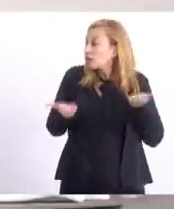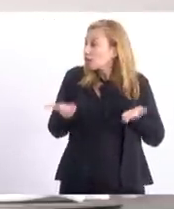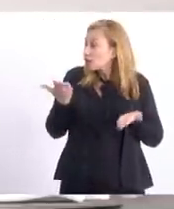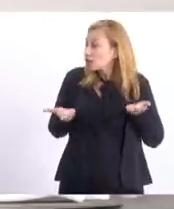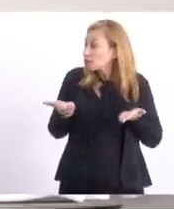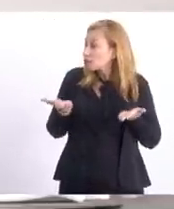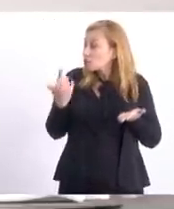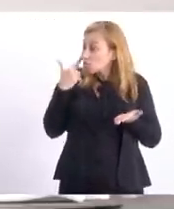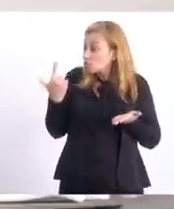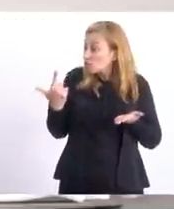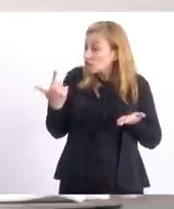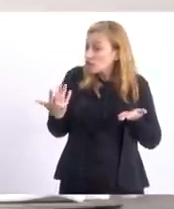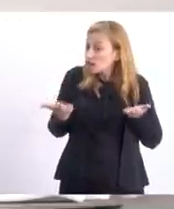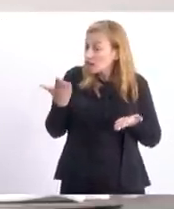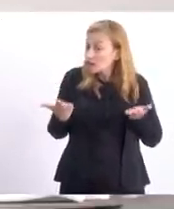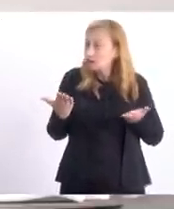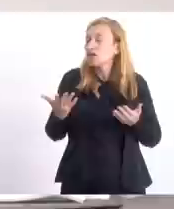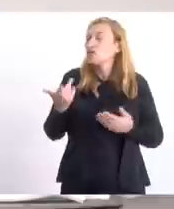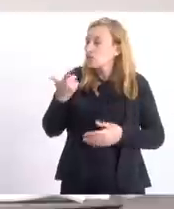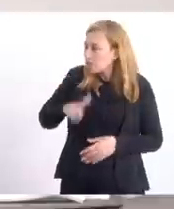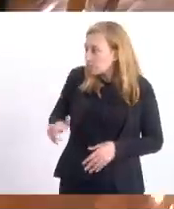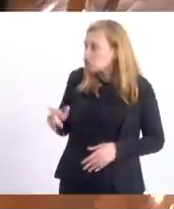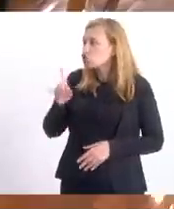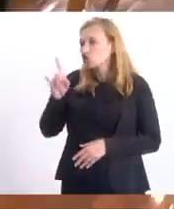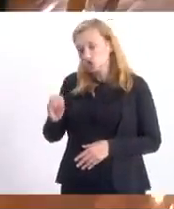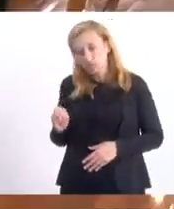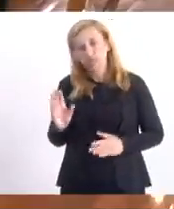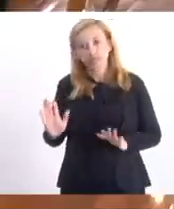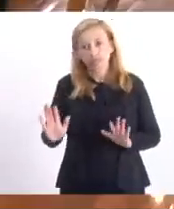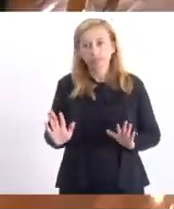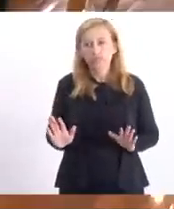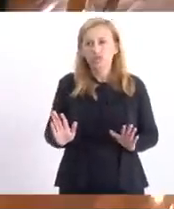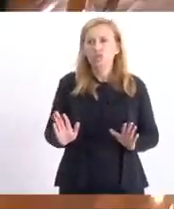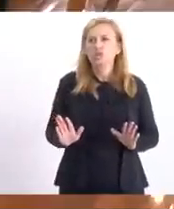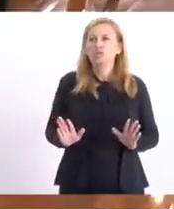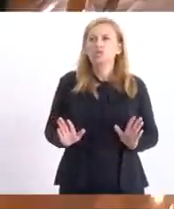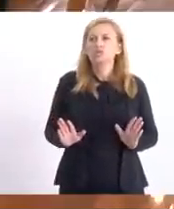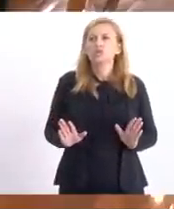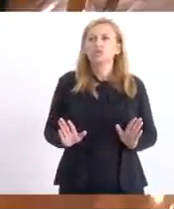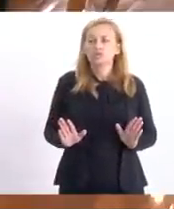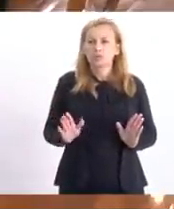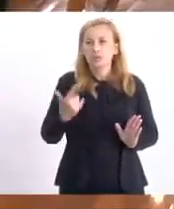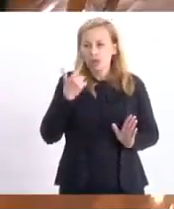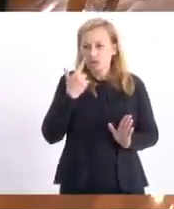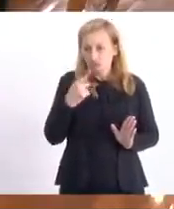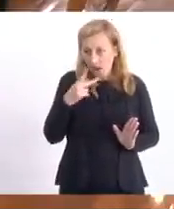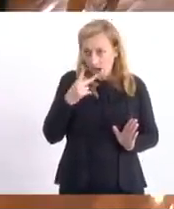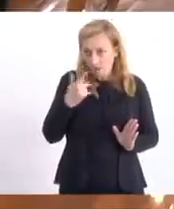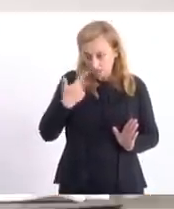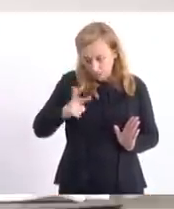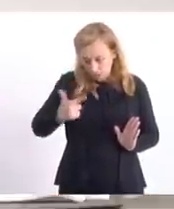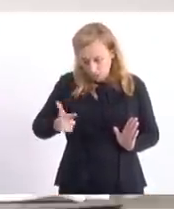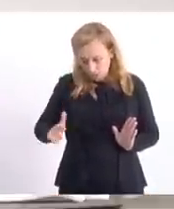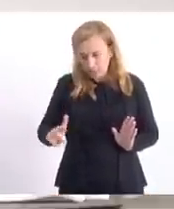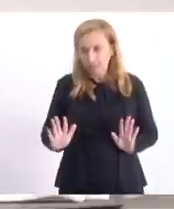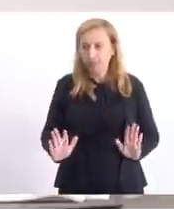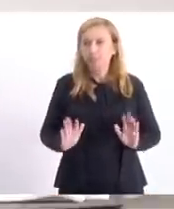Busca um equilíbrio. Não pode ser da forma que está, Márcio. Do jeito que... Olha só, repito.